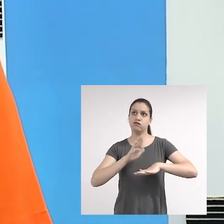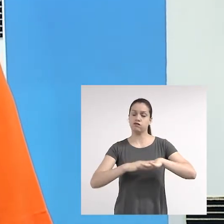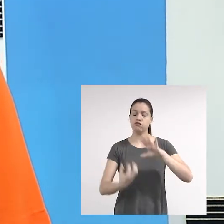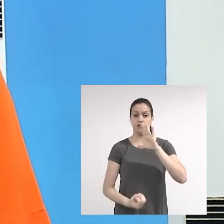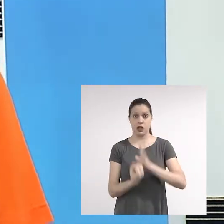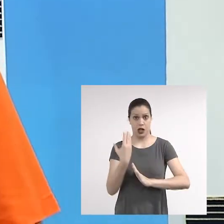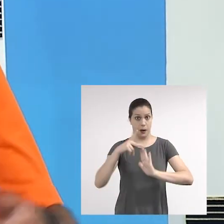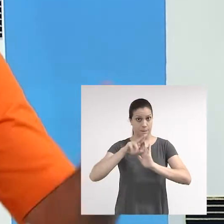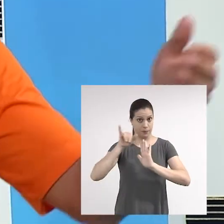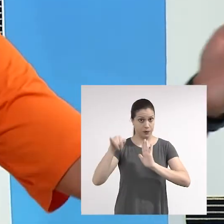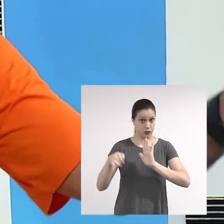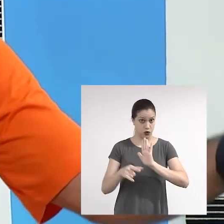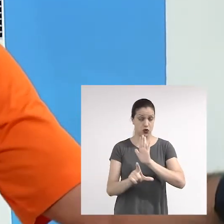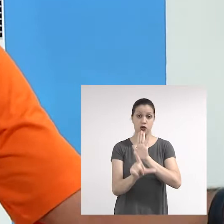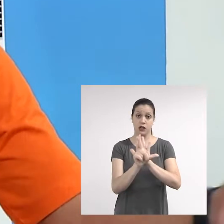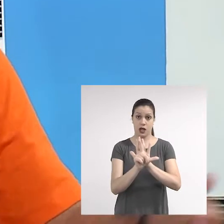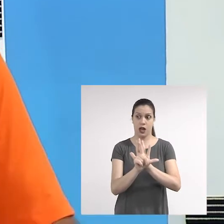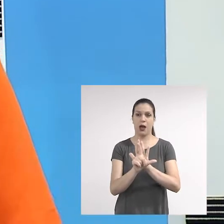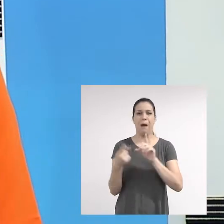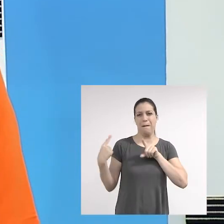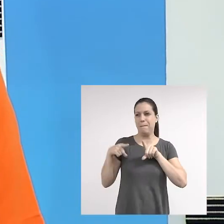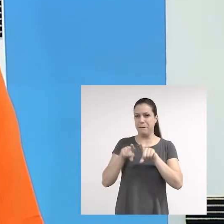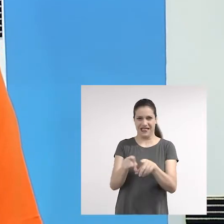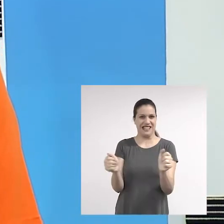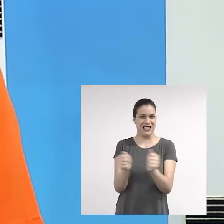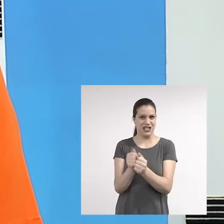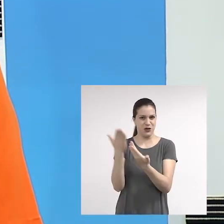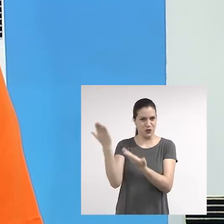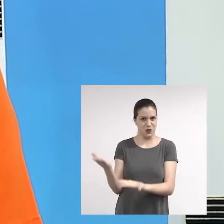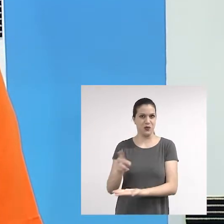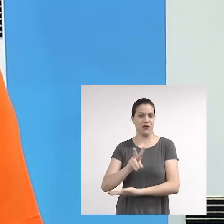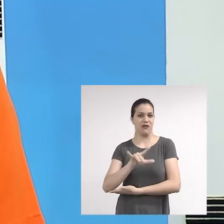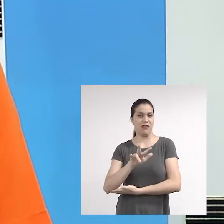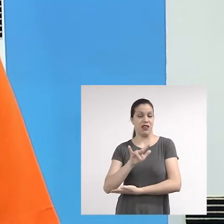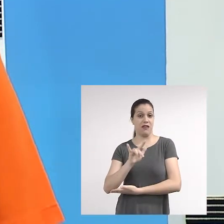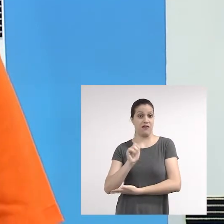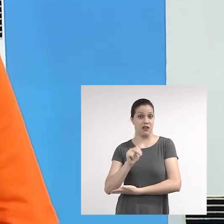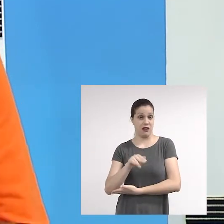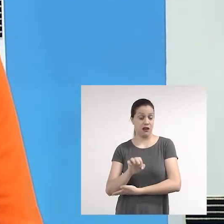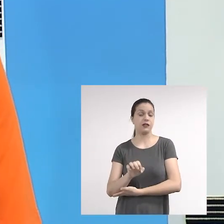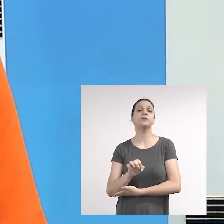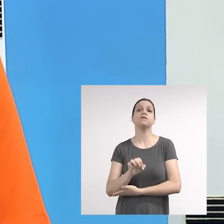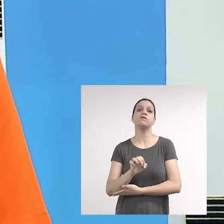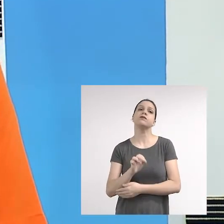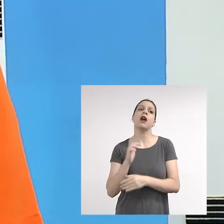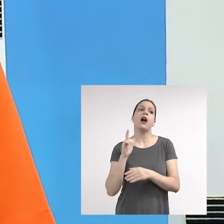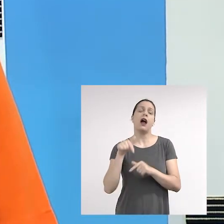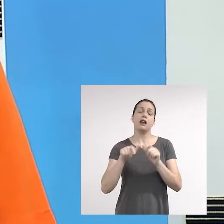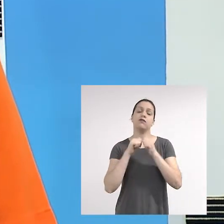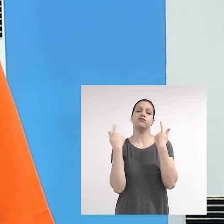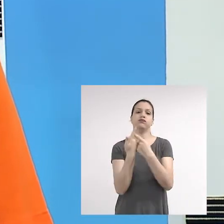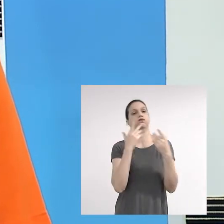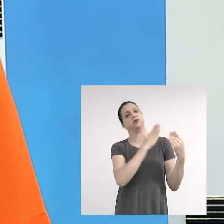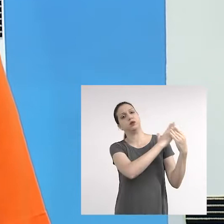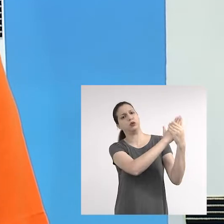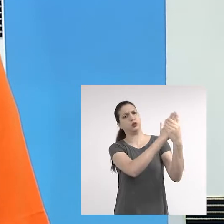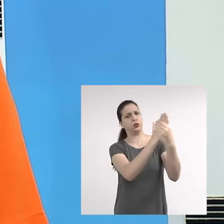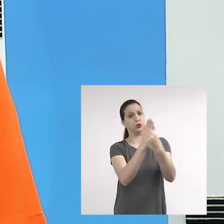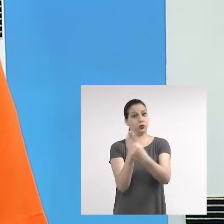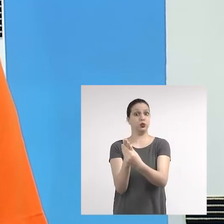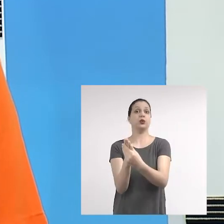elaboramos o projeto de lei em parceria com o Projeto Nova, com a Viviane, com toda a sua equipe. Demos entrada na Assembleia, ele